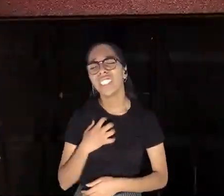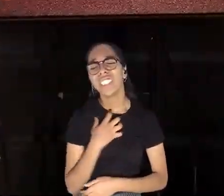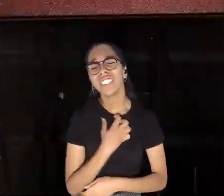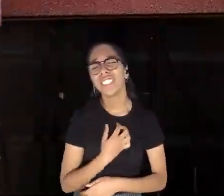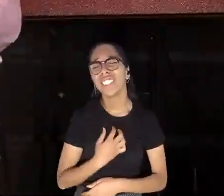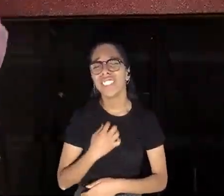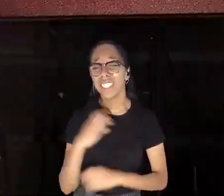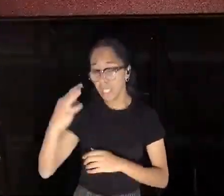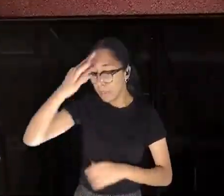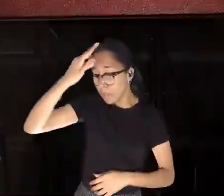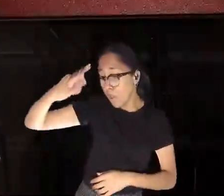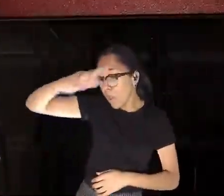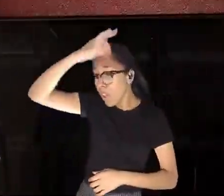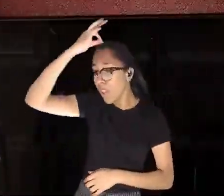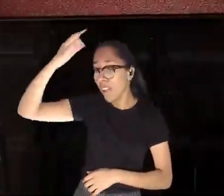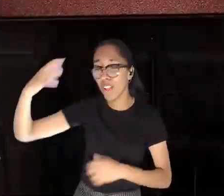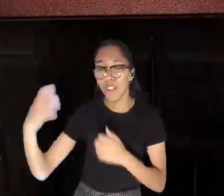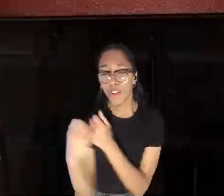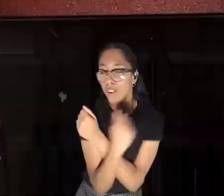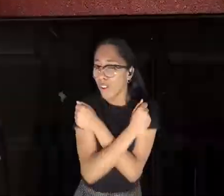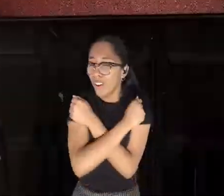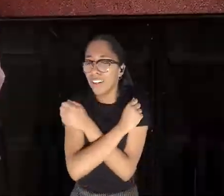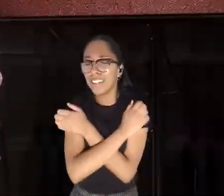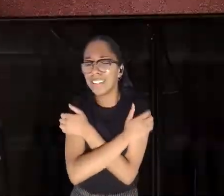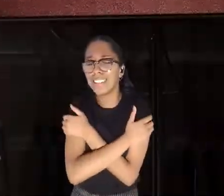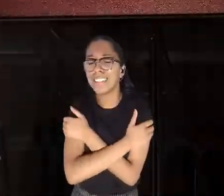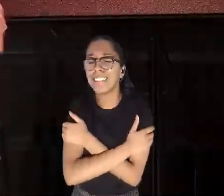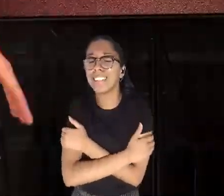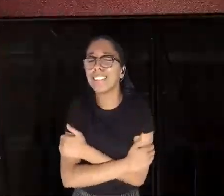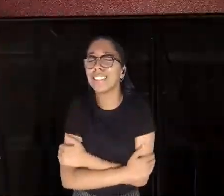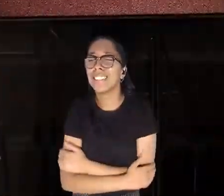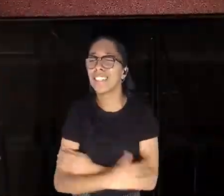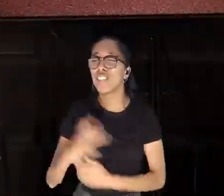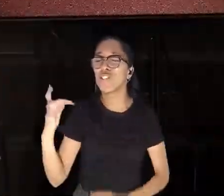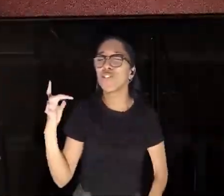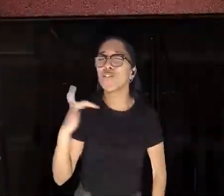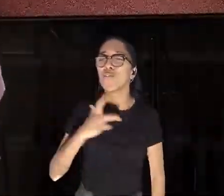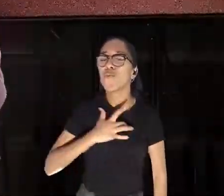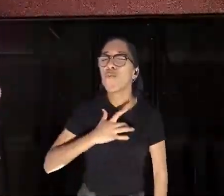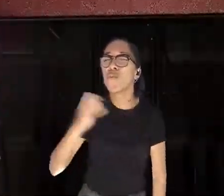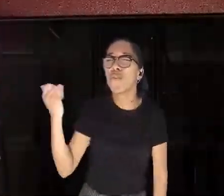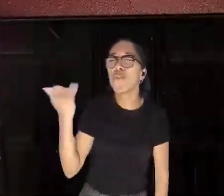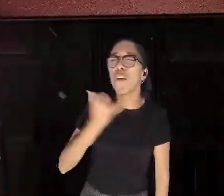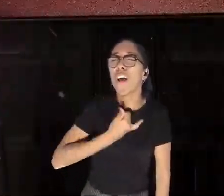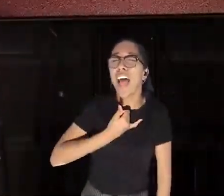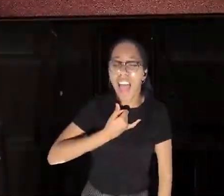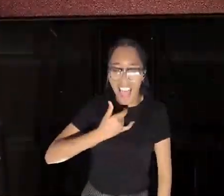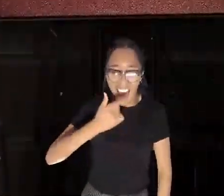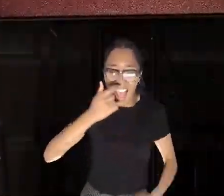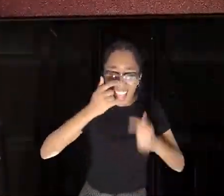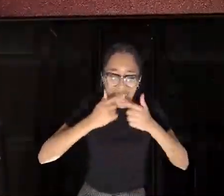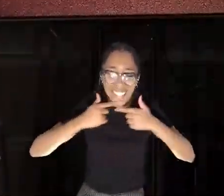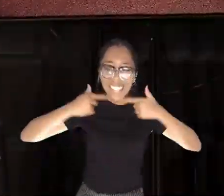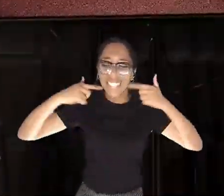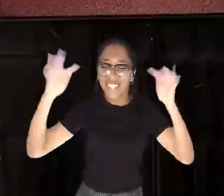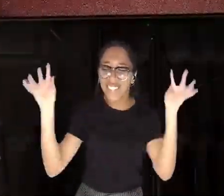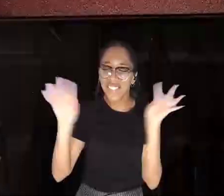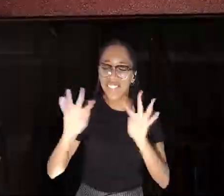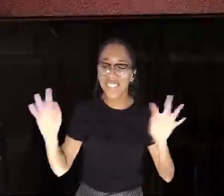traz palavras que nos animam e de repente a lágrima para e o sorriso volta. É o Senhor